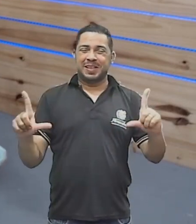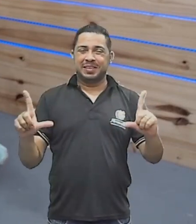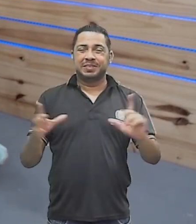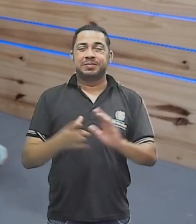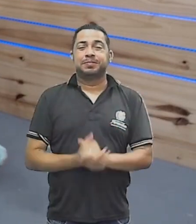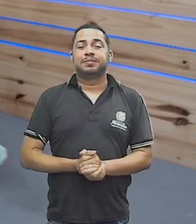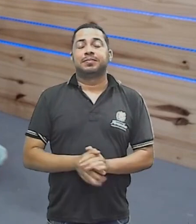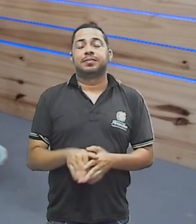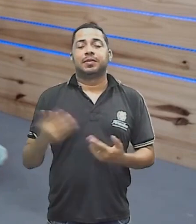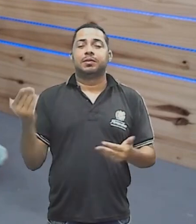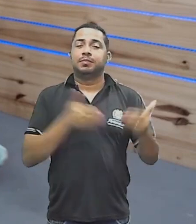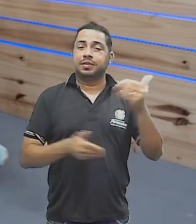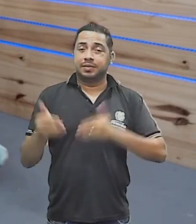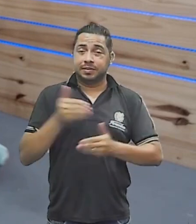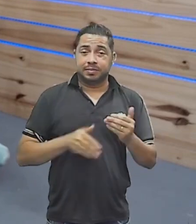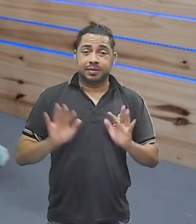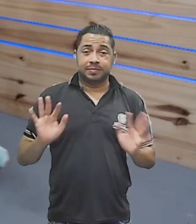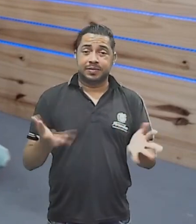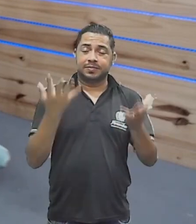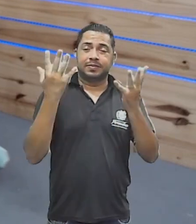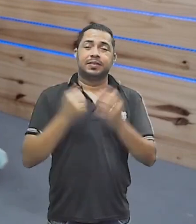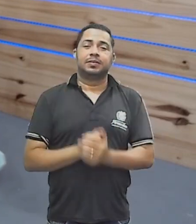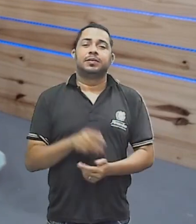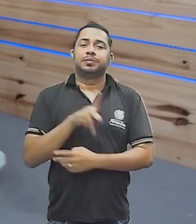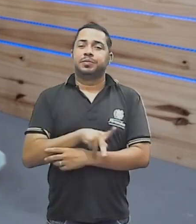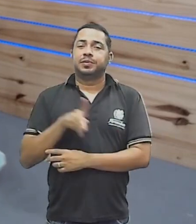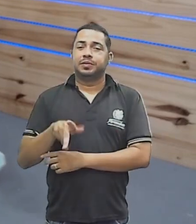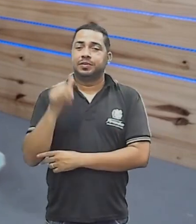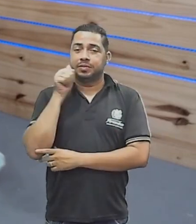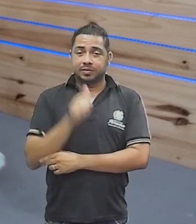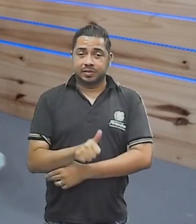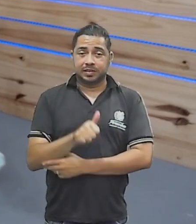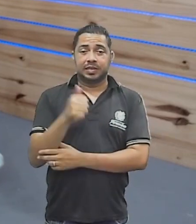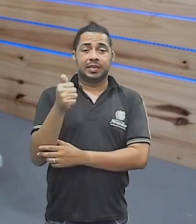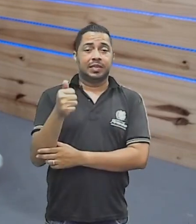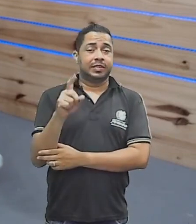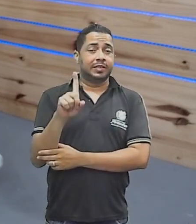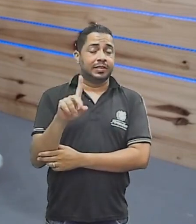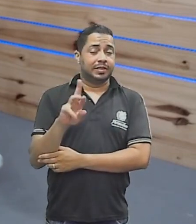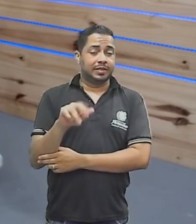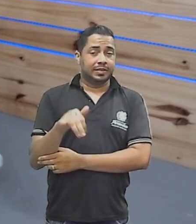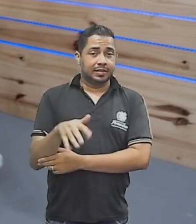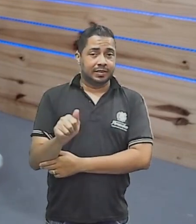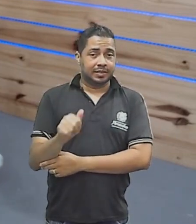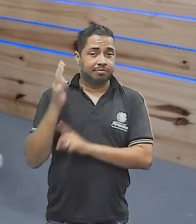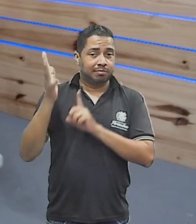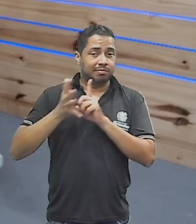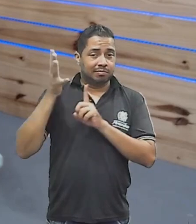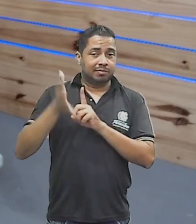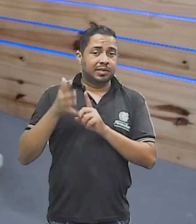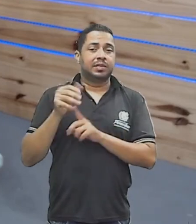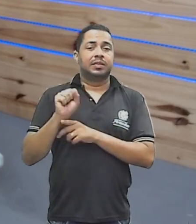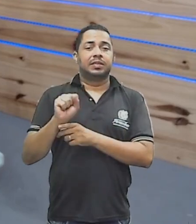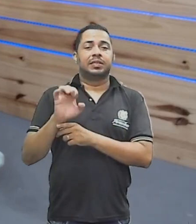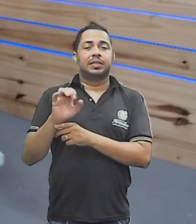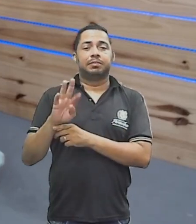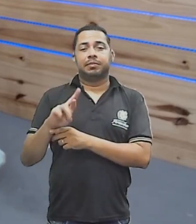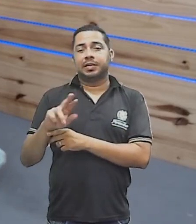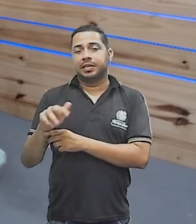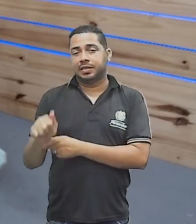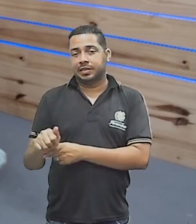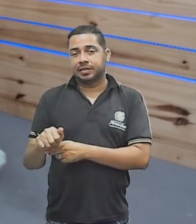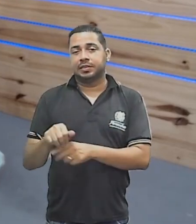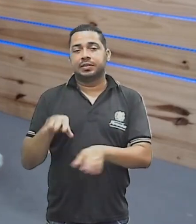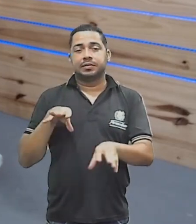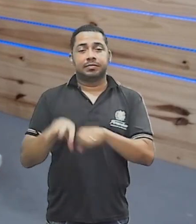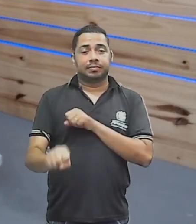para participar do nosso evento. Ó, a professora Adriana, né, ela é palestrante do Sebrae, tá certo? Ela é graduada em